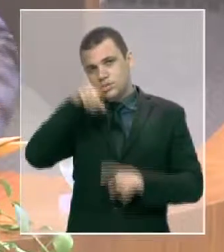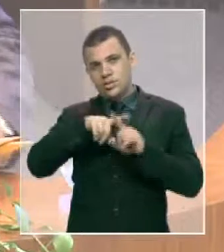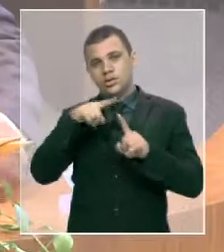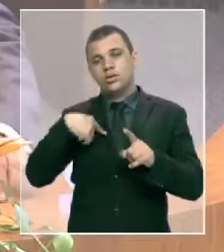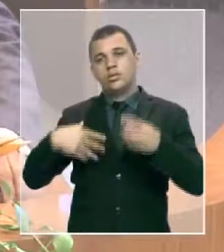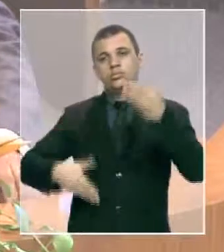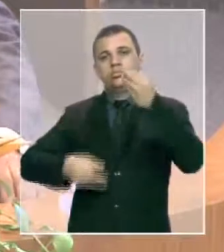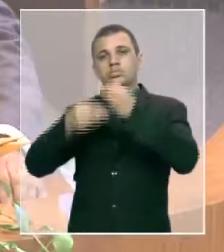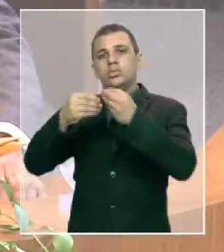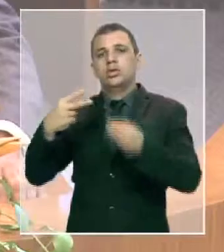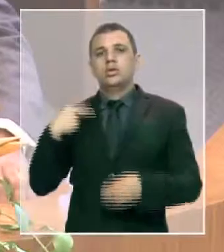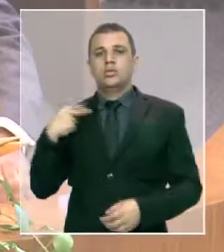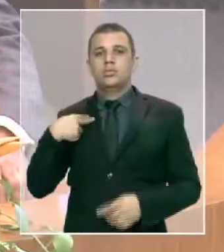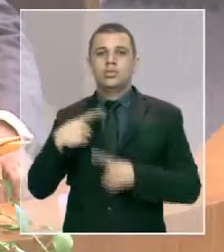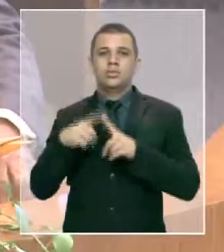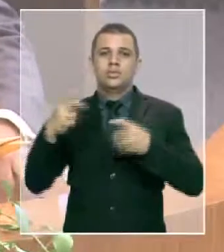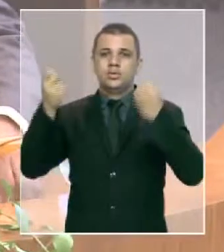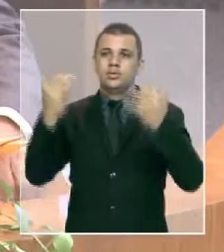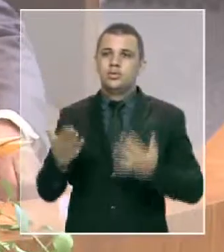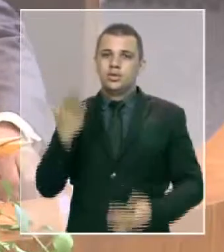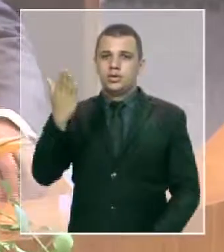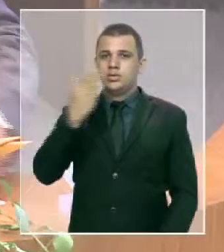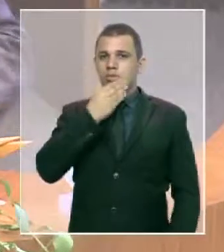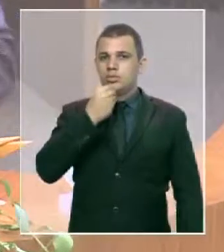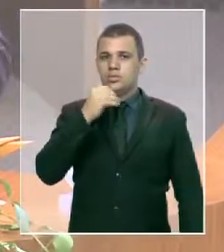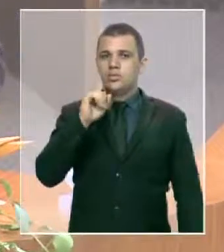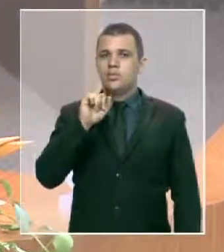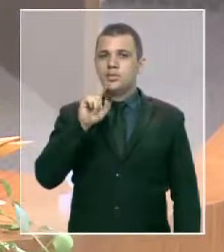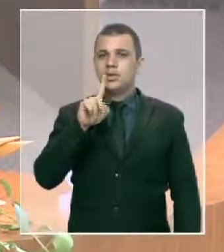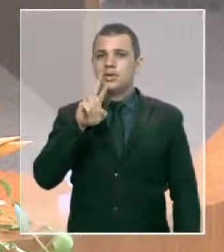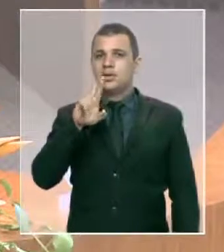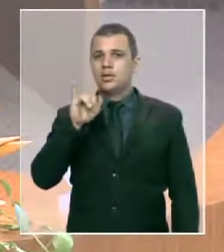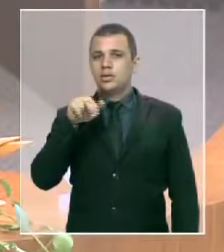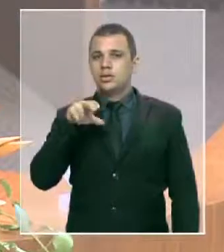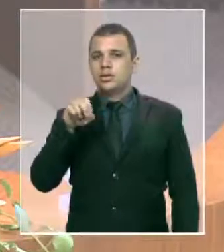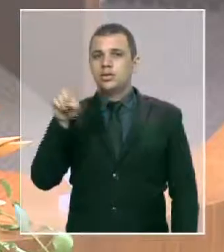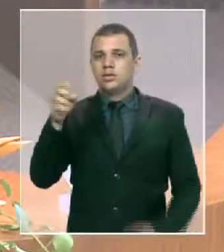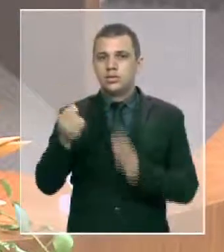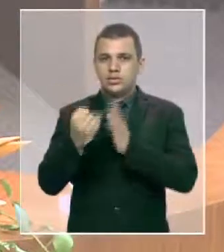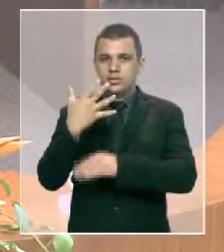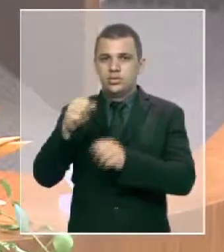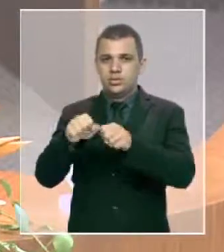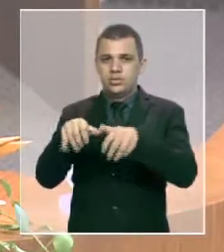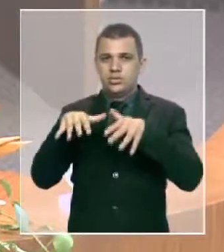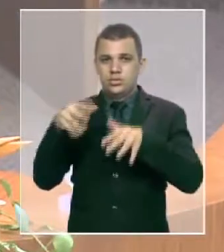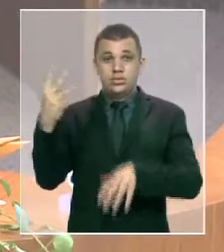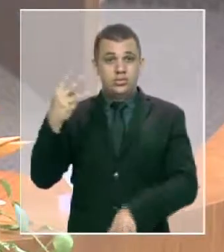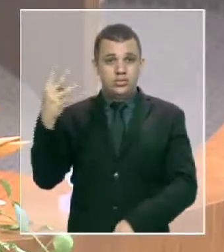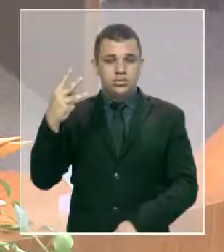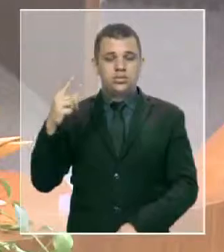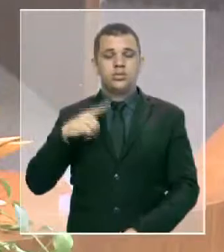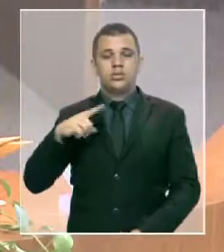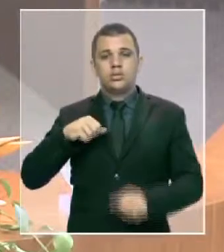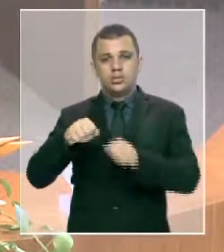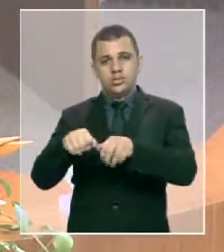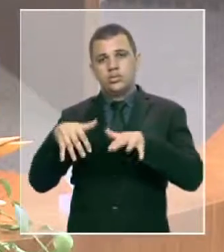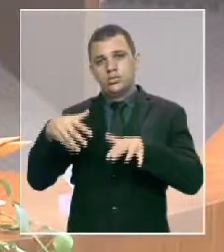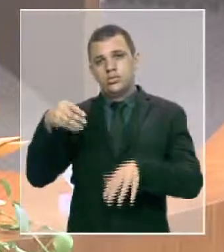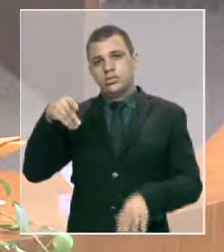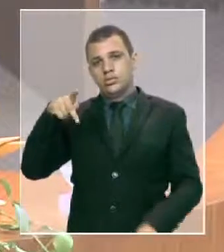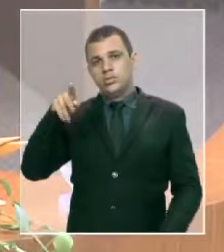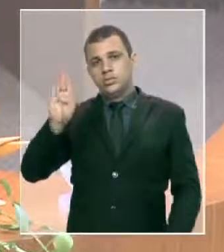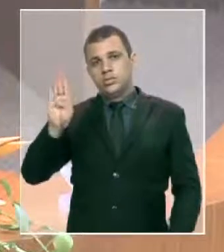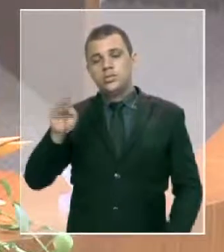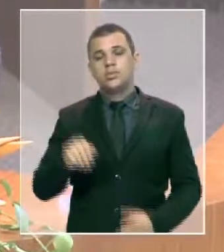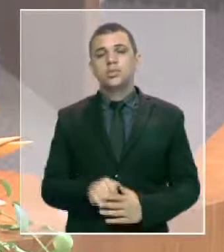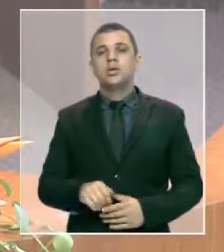parte. Então, deputado Adriano Sarney, parabenizá-lo pela audiência pública realizada ontem, a terceira audiência, e chamamos a atenção de muitos aspectos